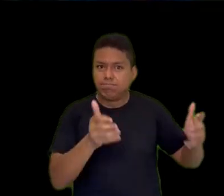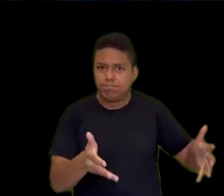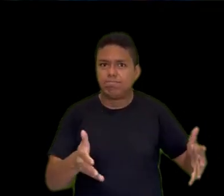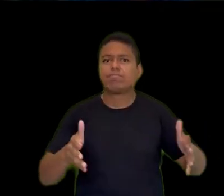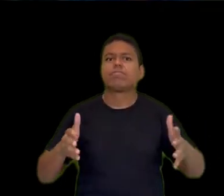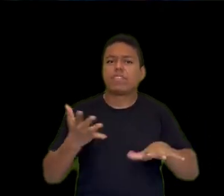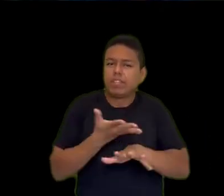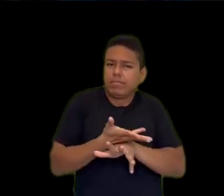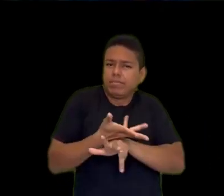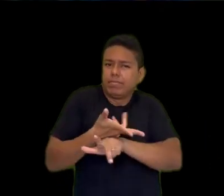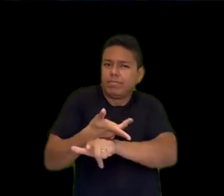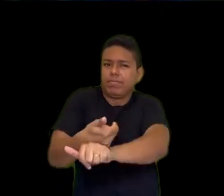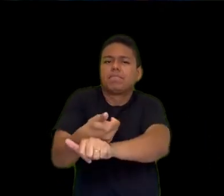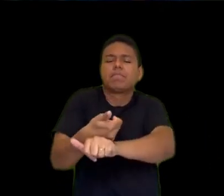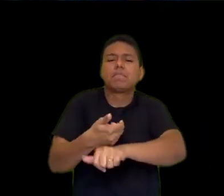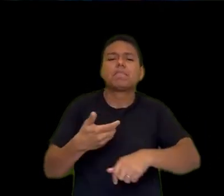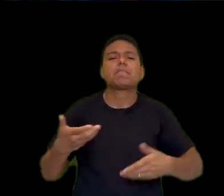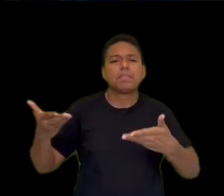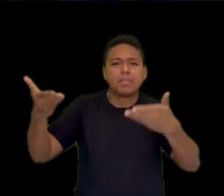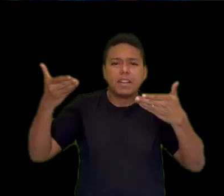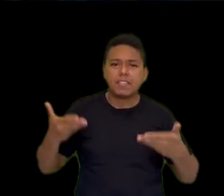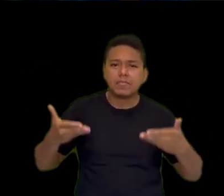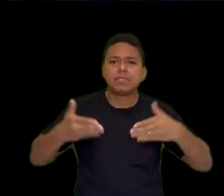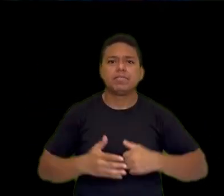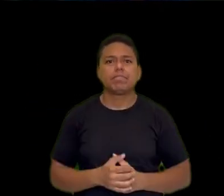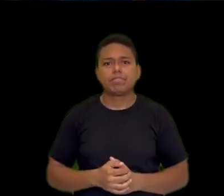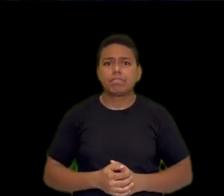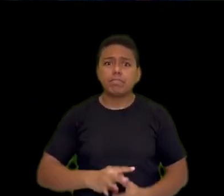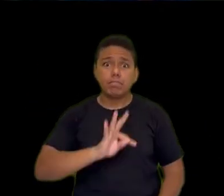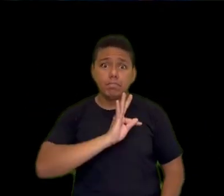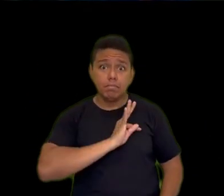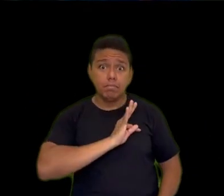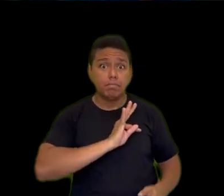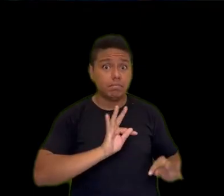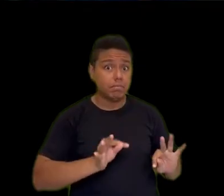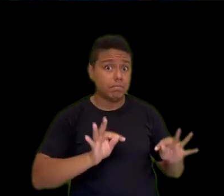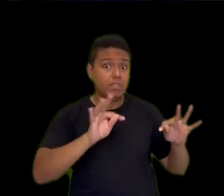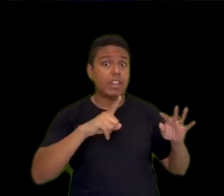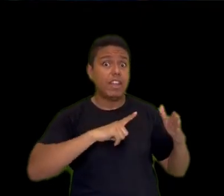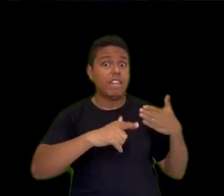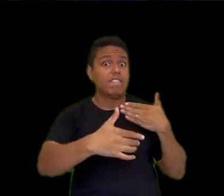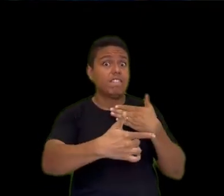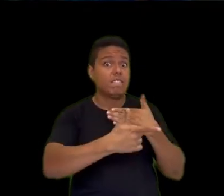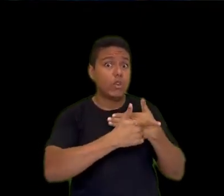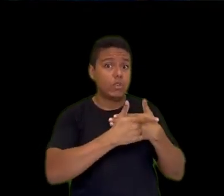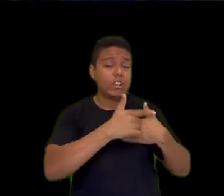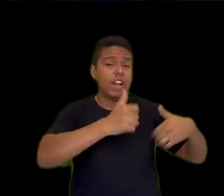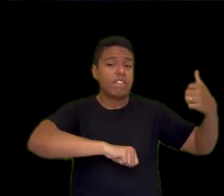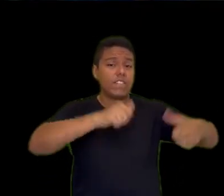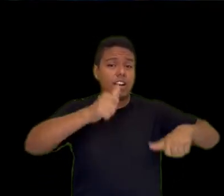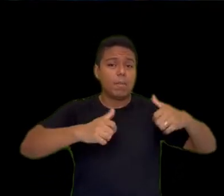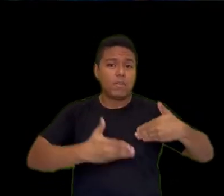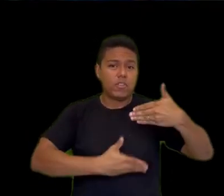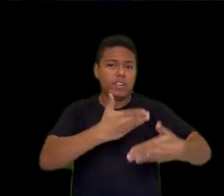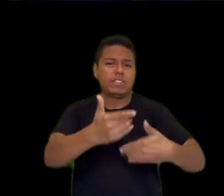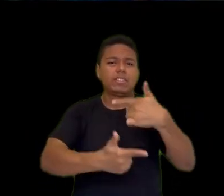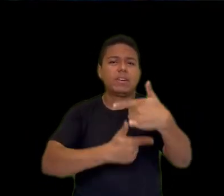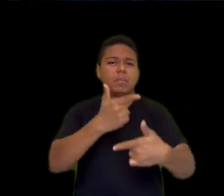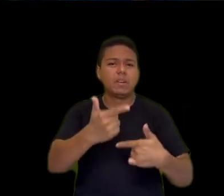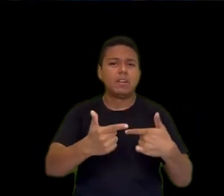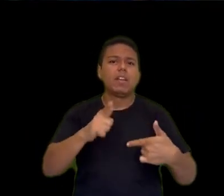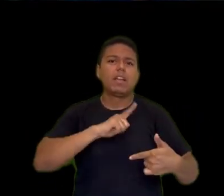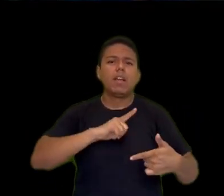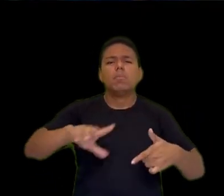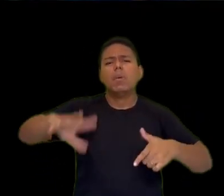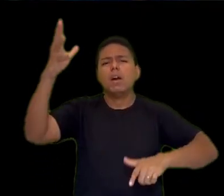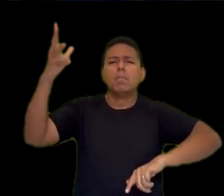a gente tem a função avaliativa do nosso processo de trabalho, daquelas situações ou eventos que podem gerar um perigo ou um